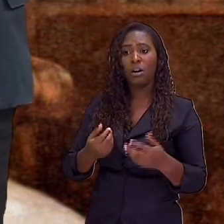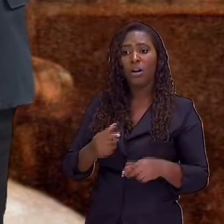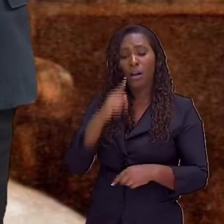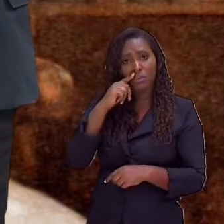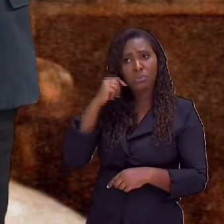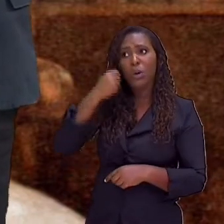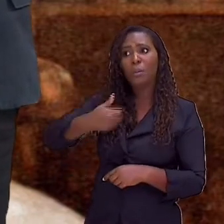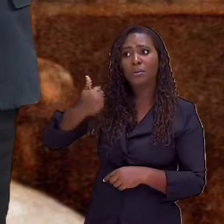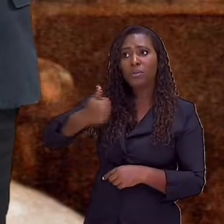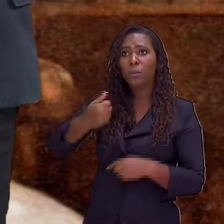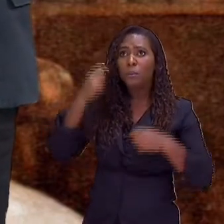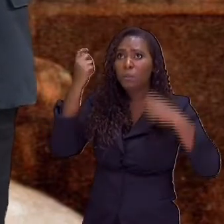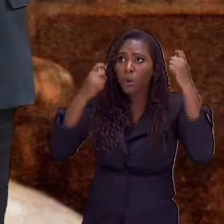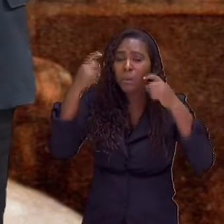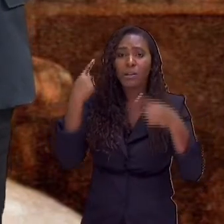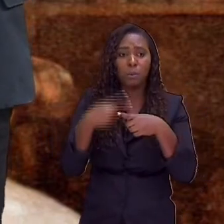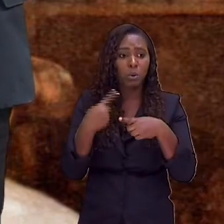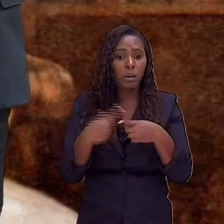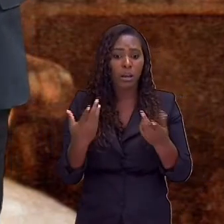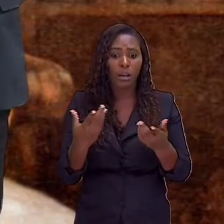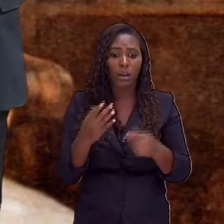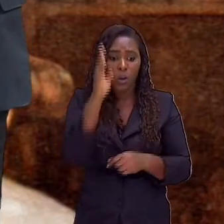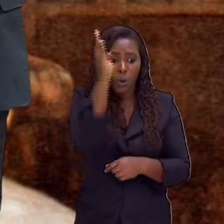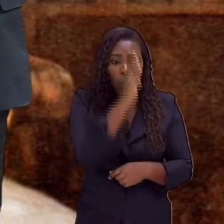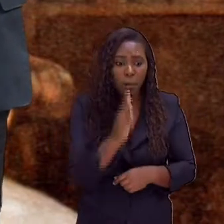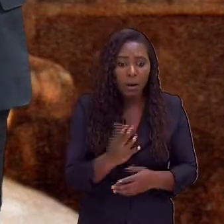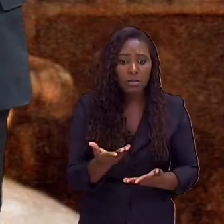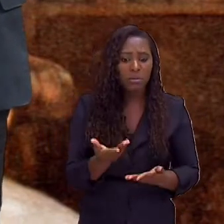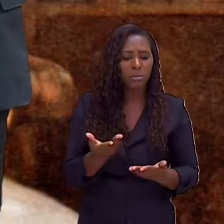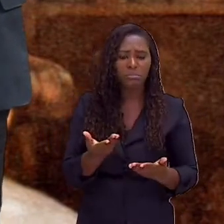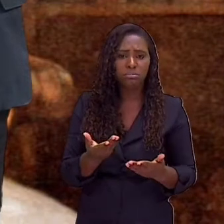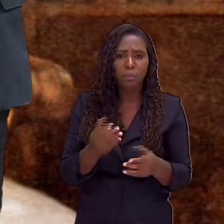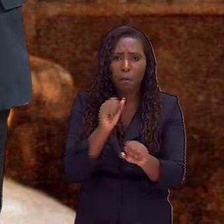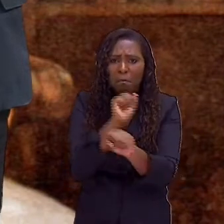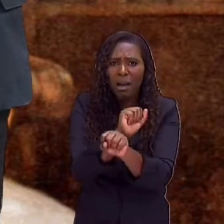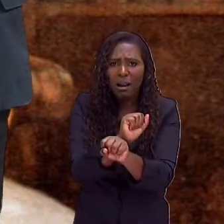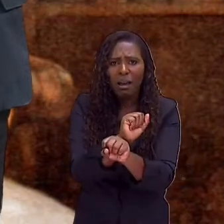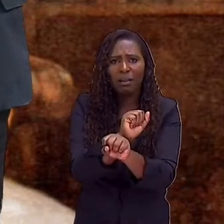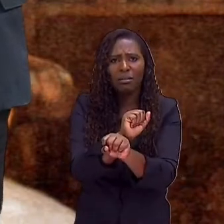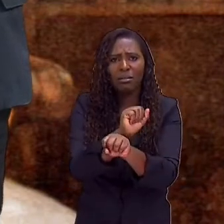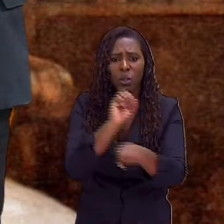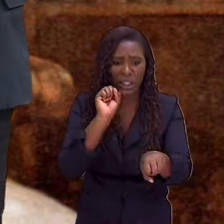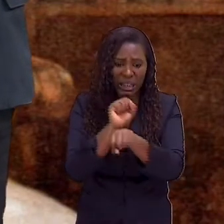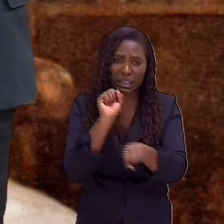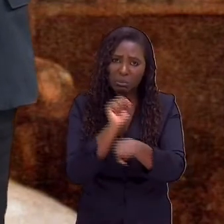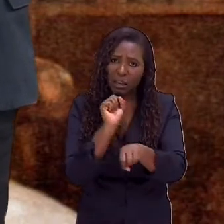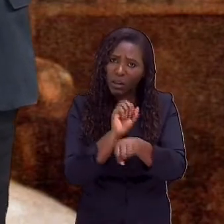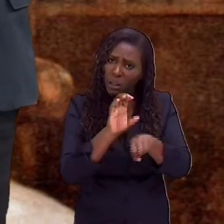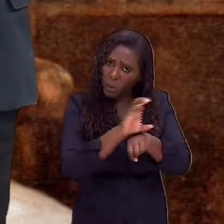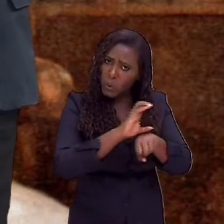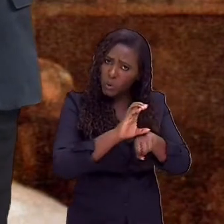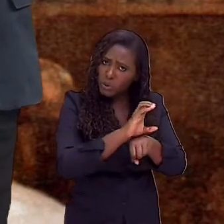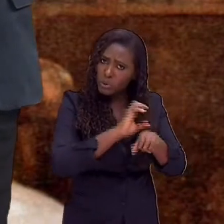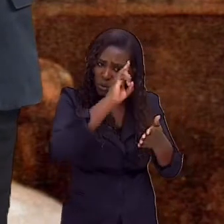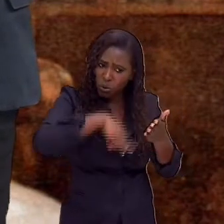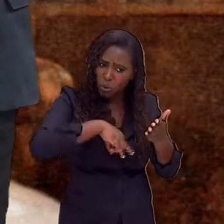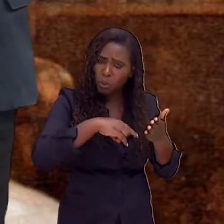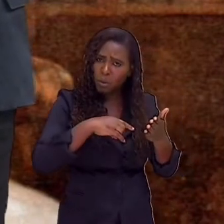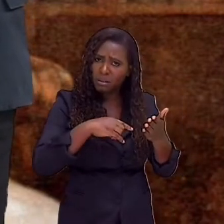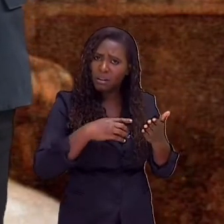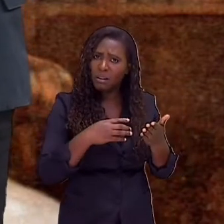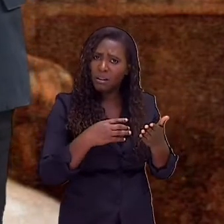não trabalhava. Dom Pedro, então, deu a cartada final. E deu a Constituição 3